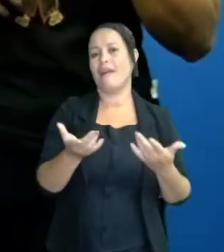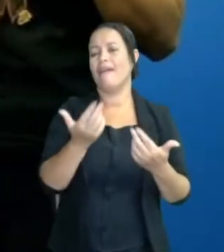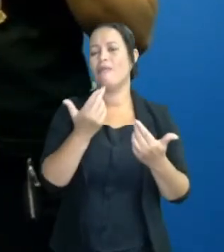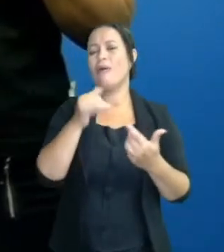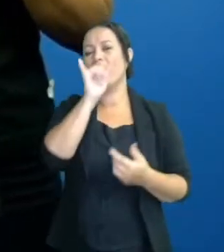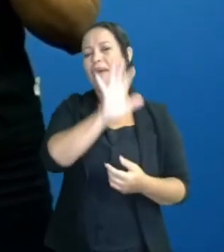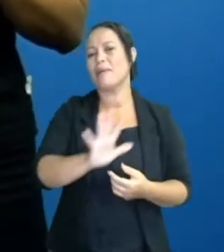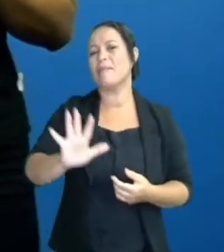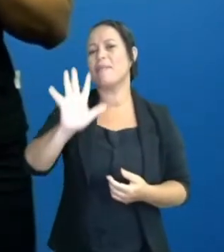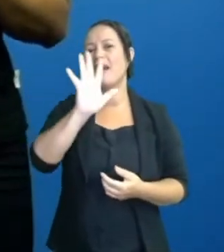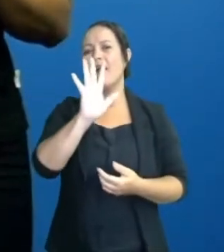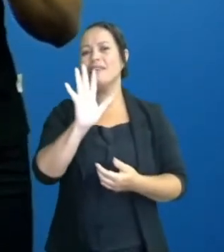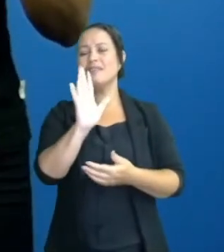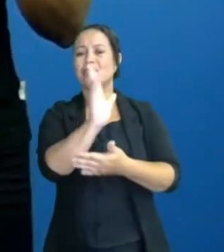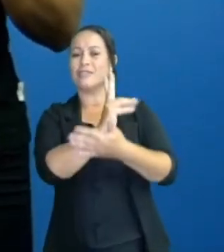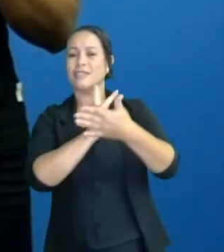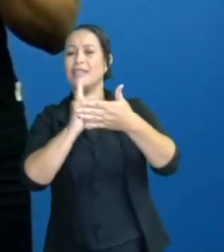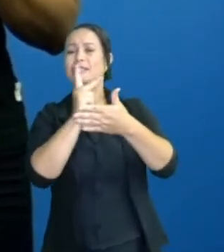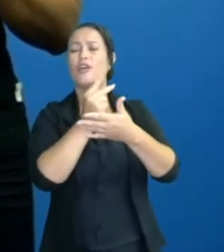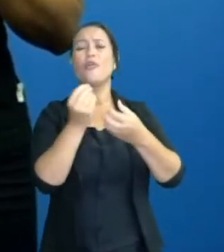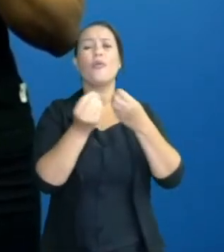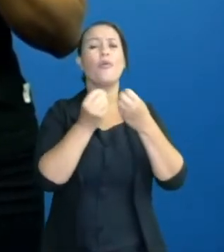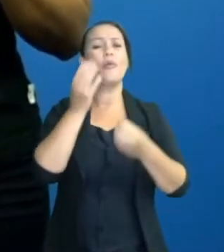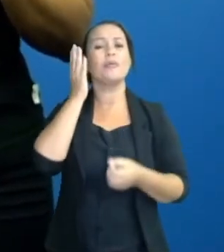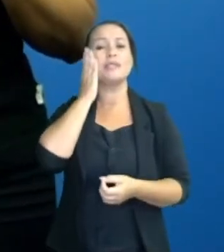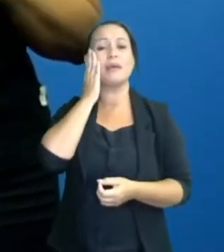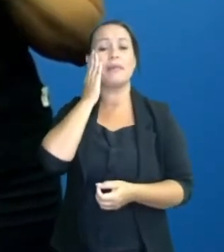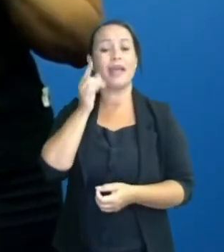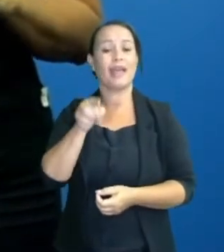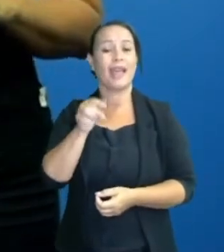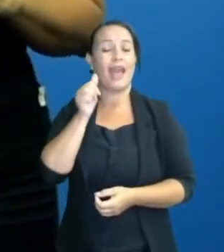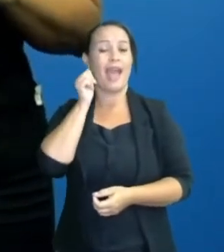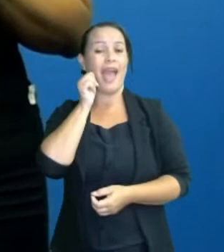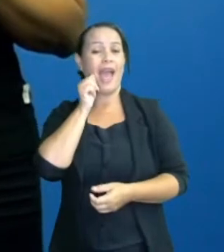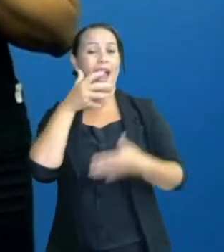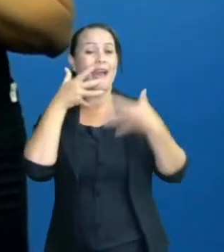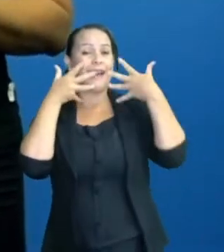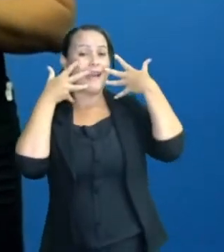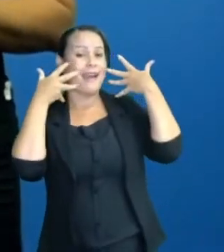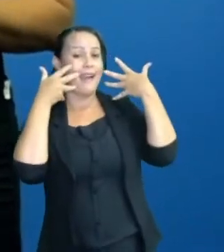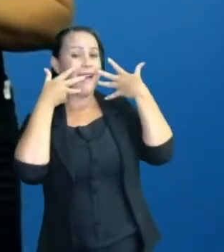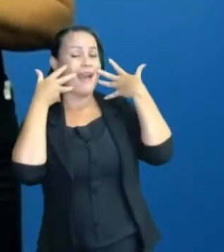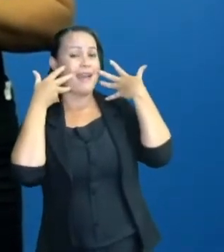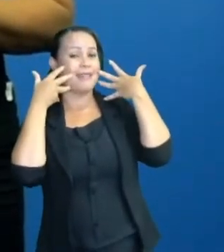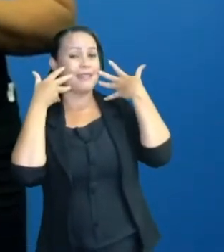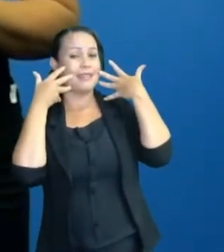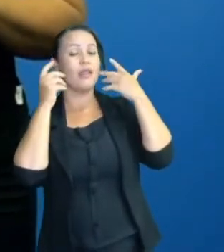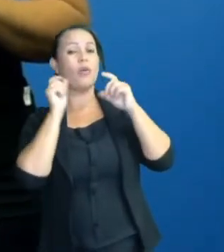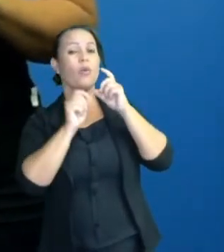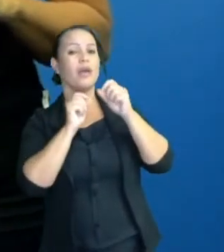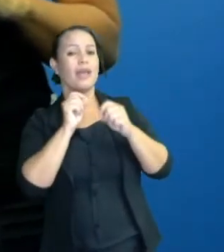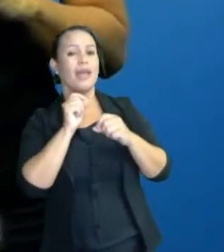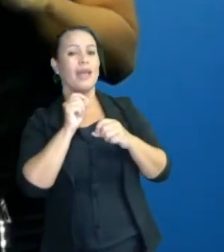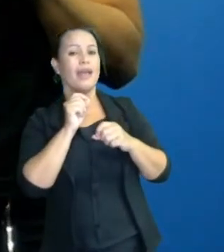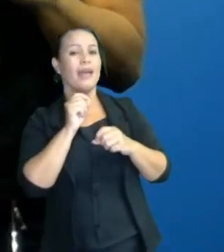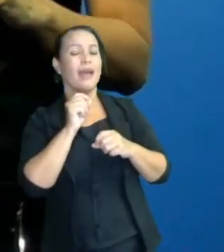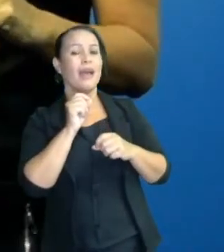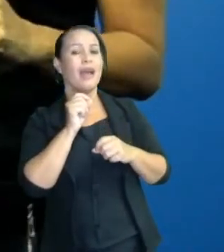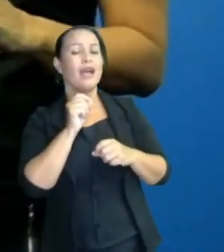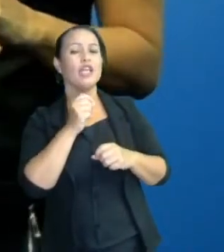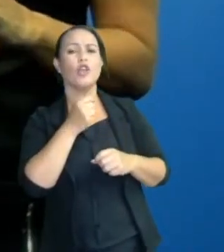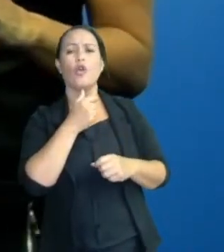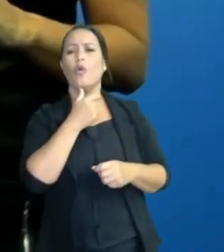gráficos. Como é que a gente vai saber que a gata arranhou lá,